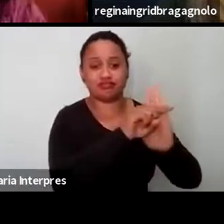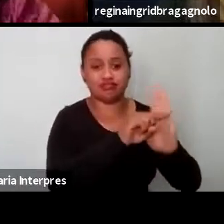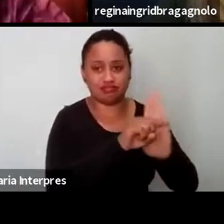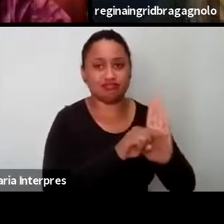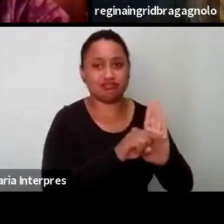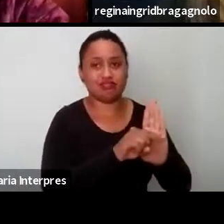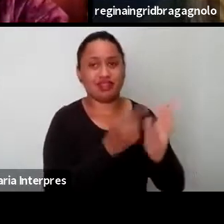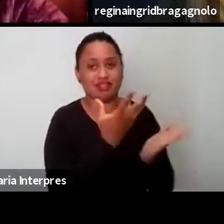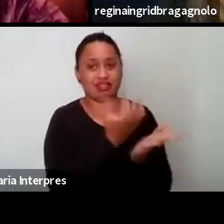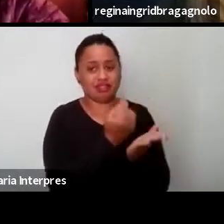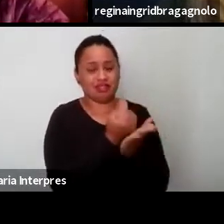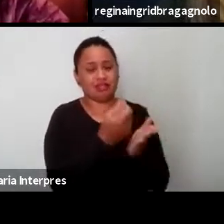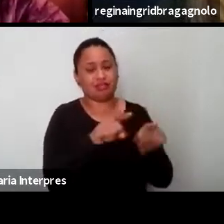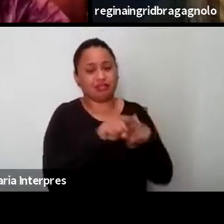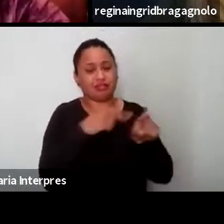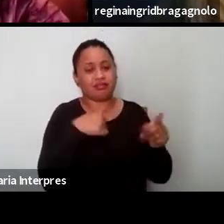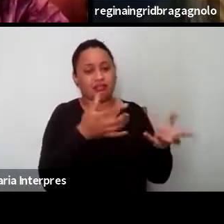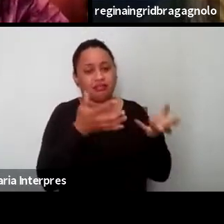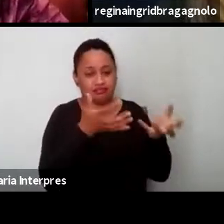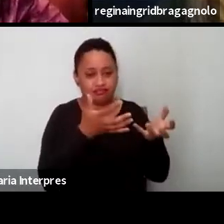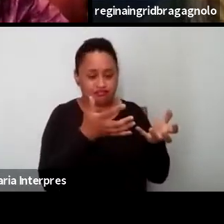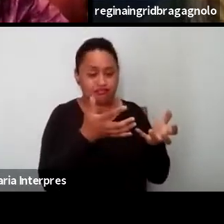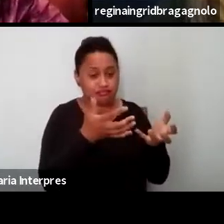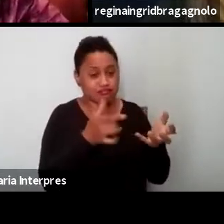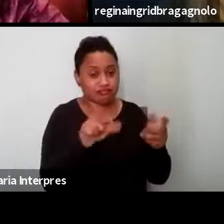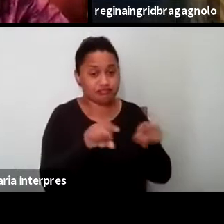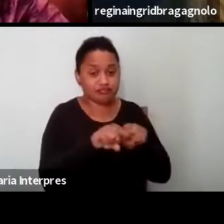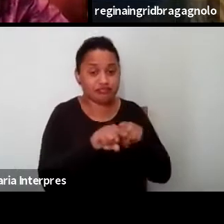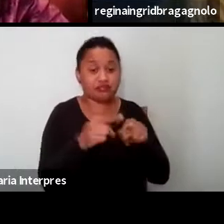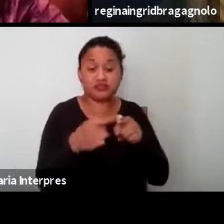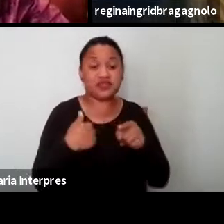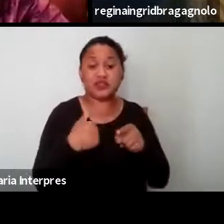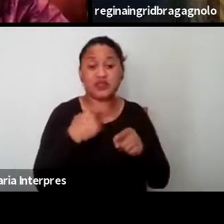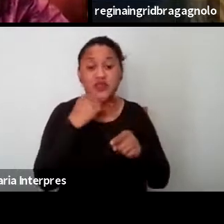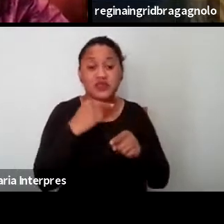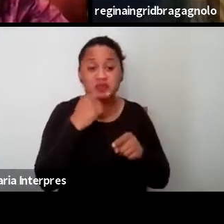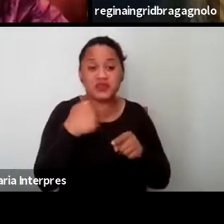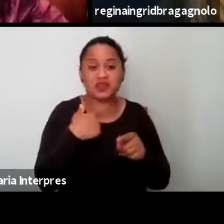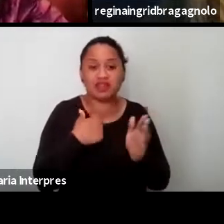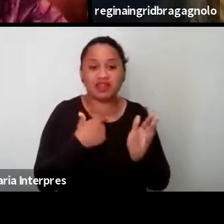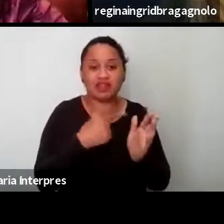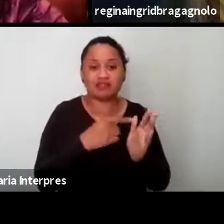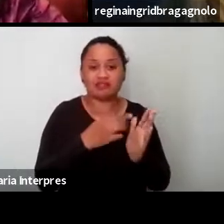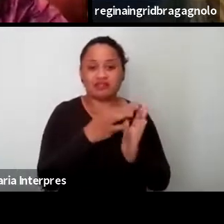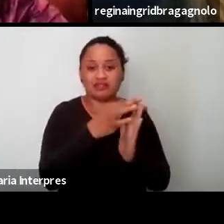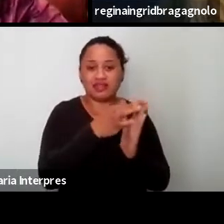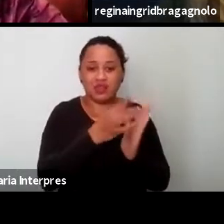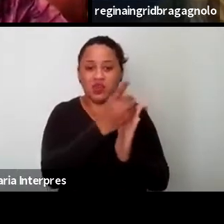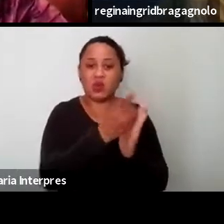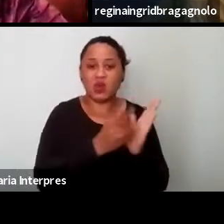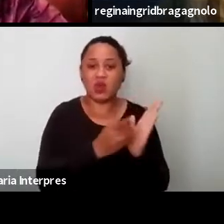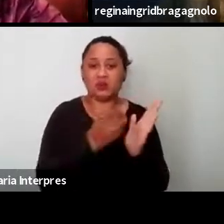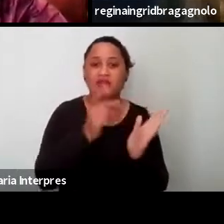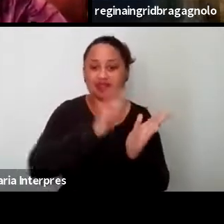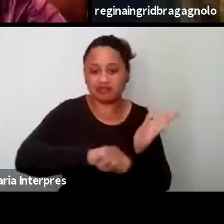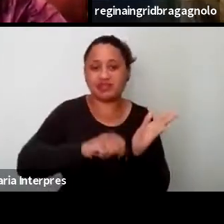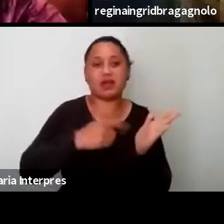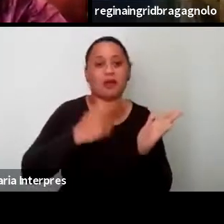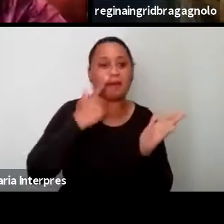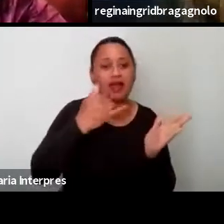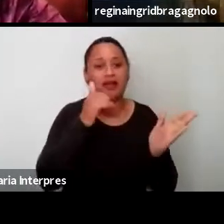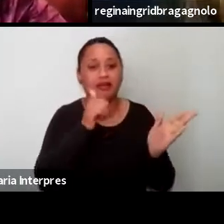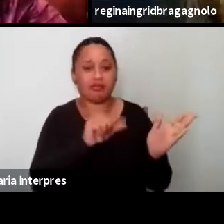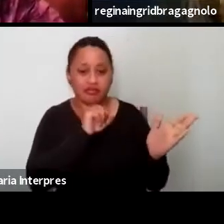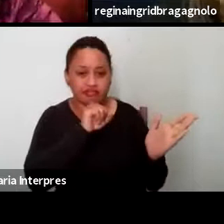Dados que eu queria muito, né? Inclusive, porque eu não consegui o termo de consentimento, né? De mães e